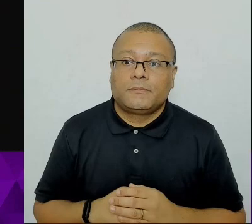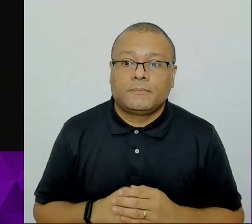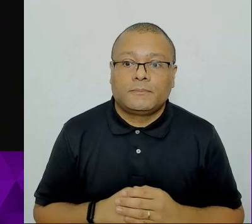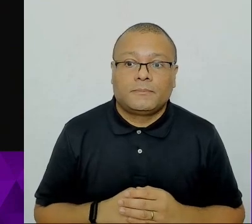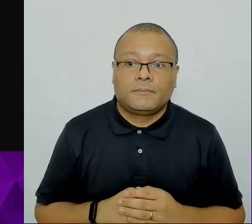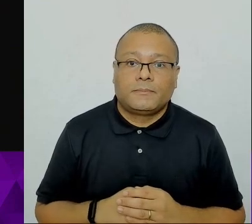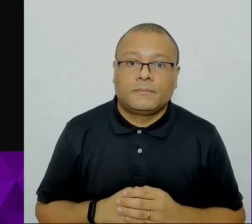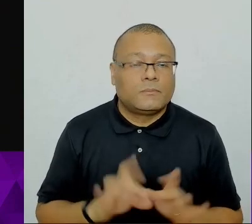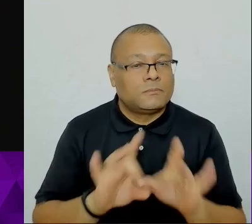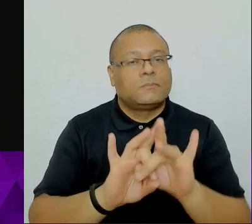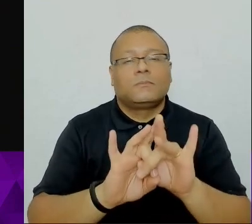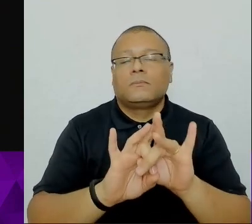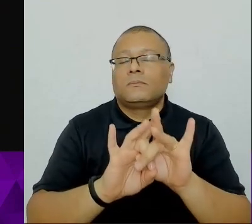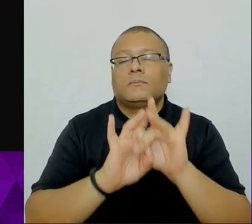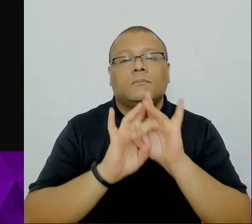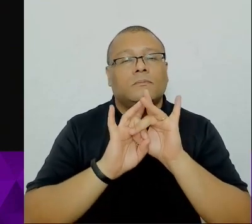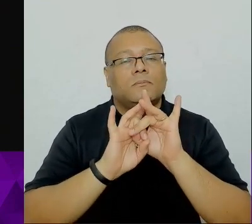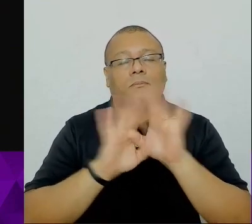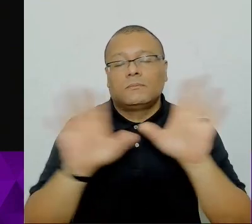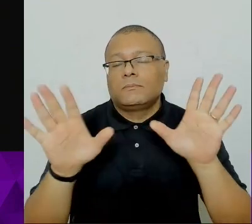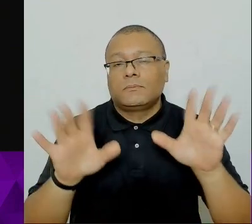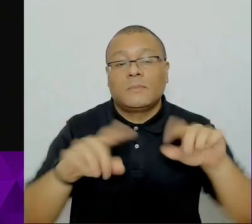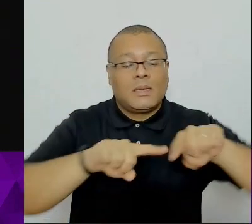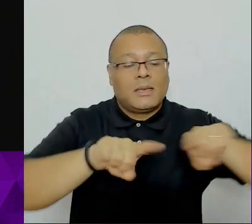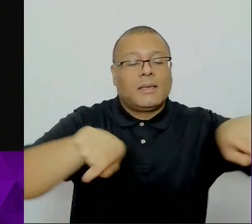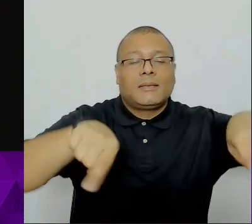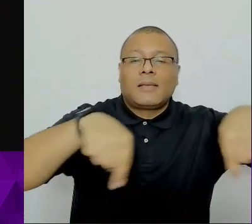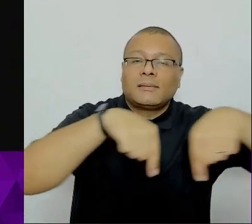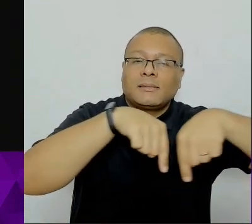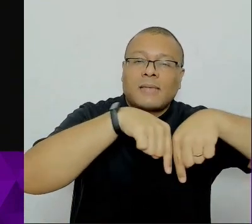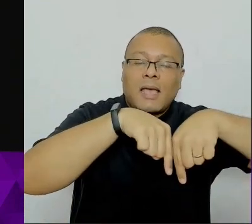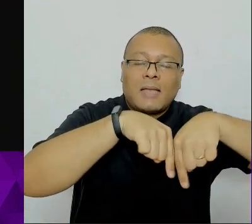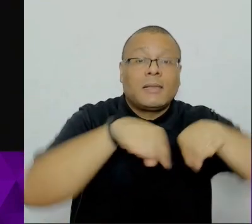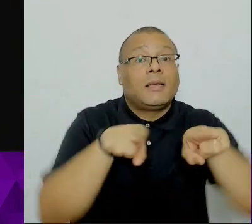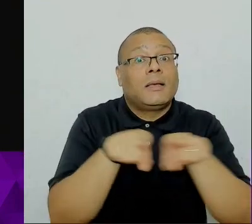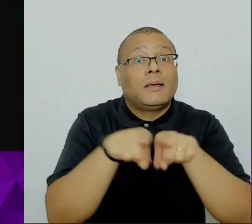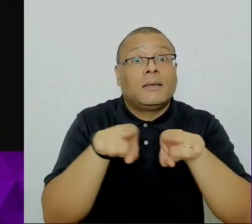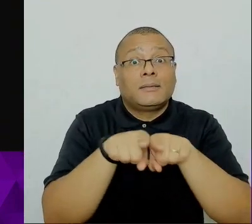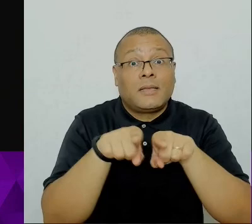eu estou à disposição lá na sala daqui a pouco e também via